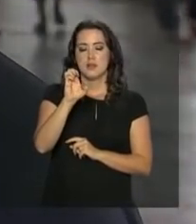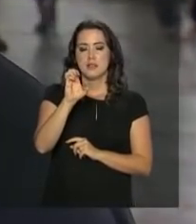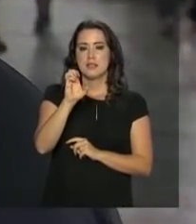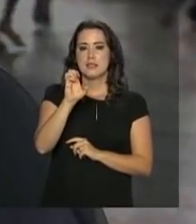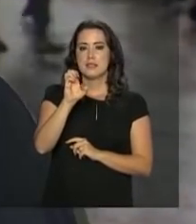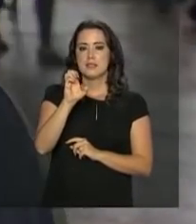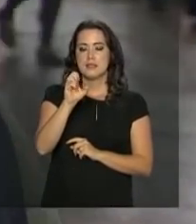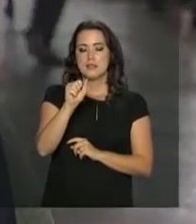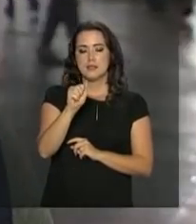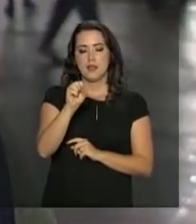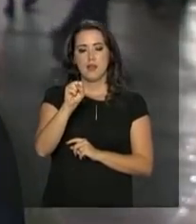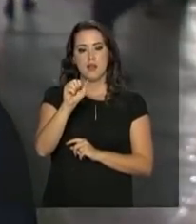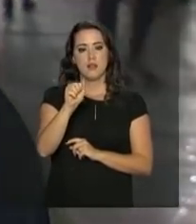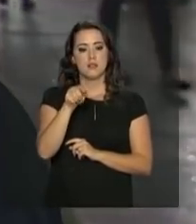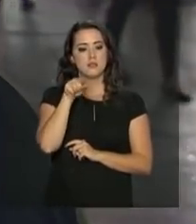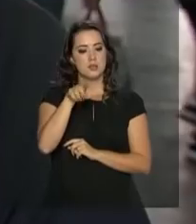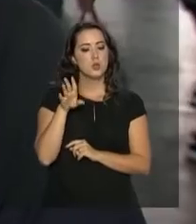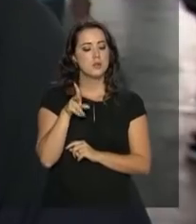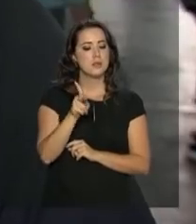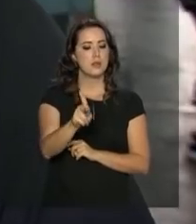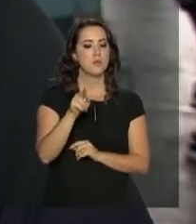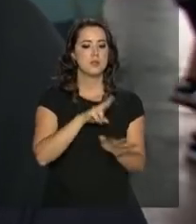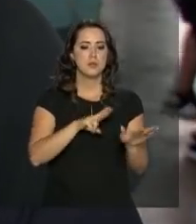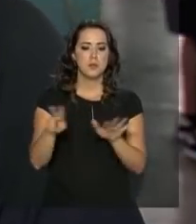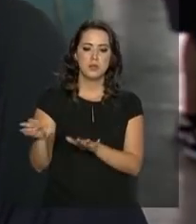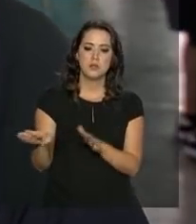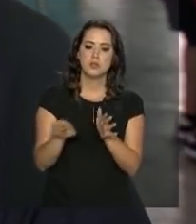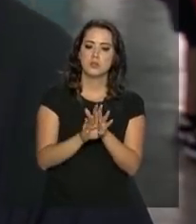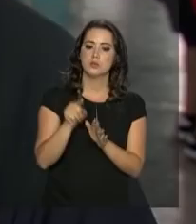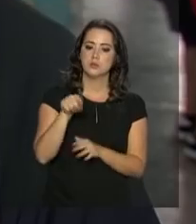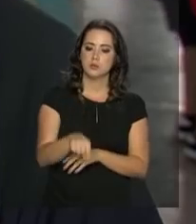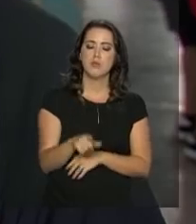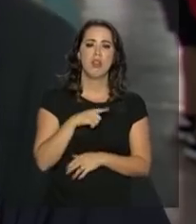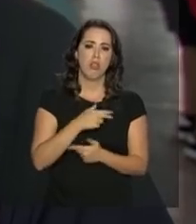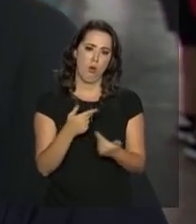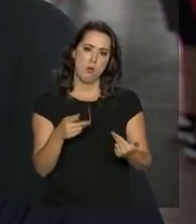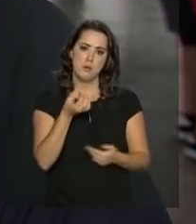vem toda semana com a esposa. Nós temos produtos de boa